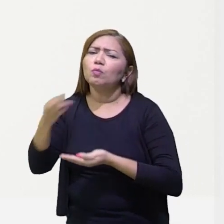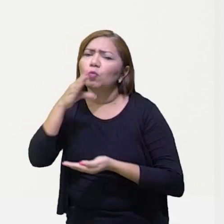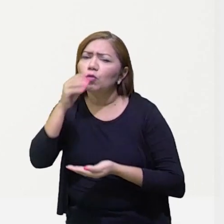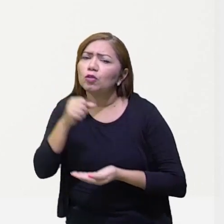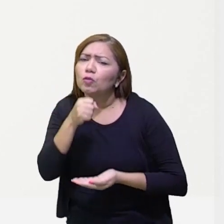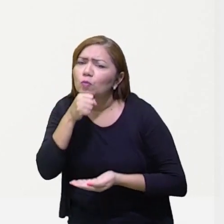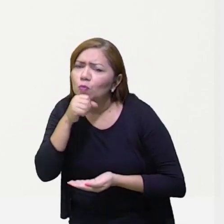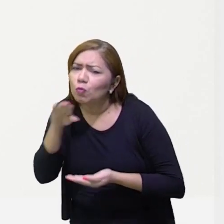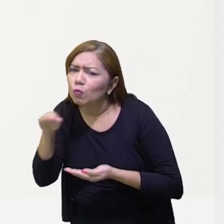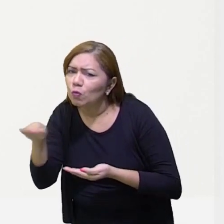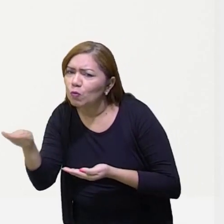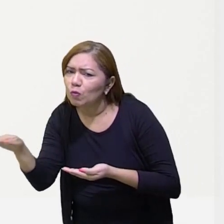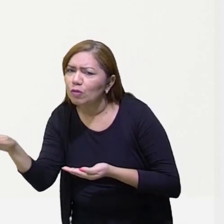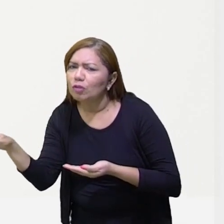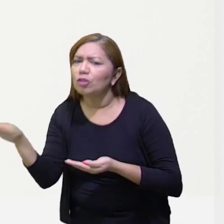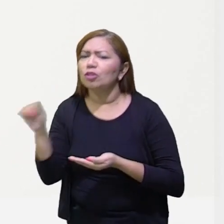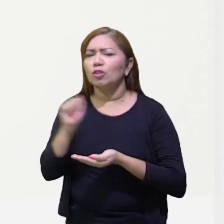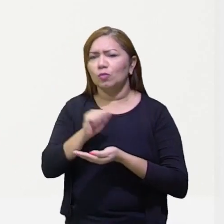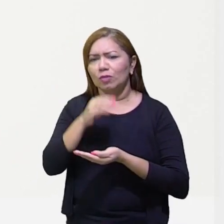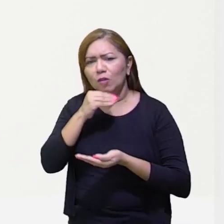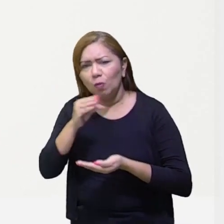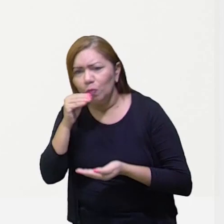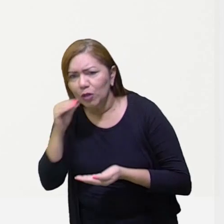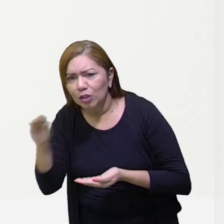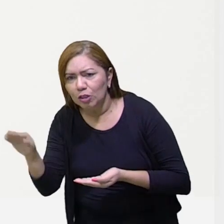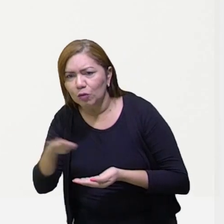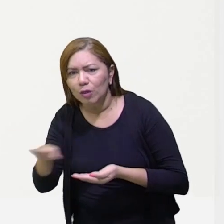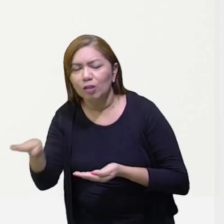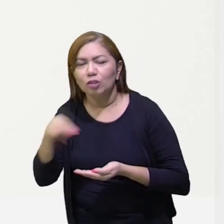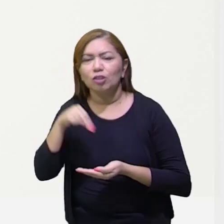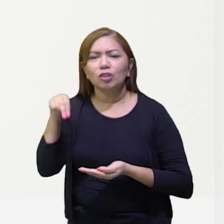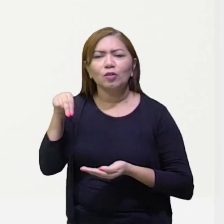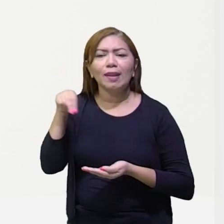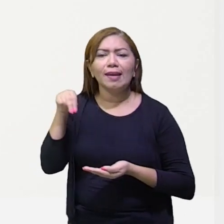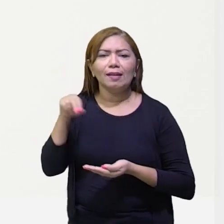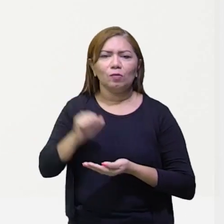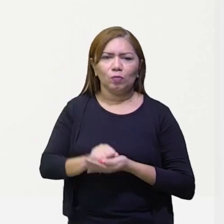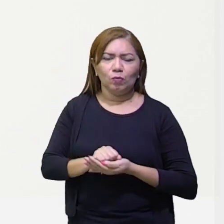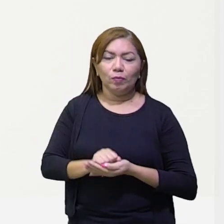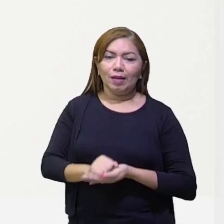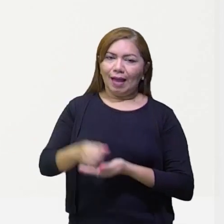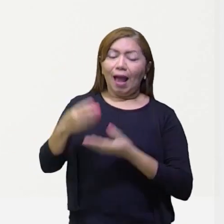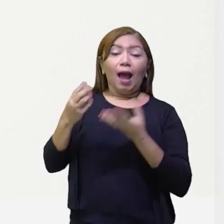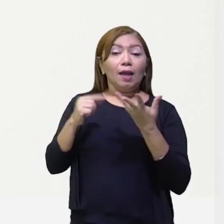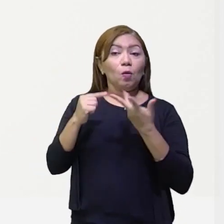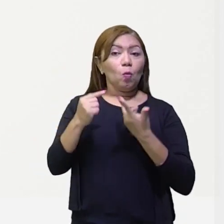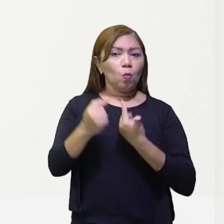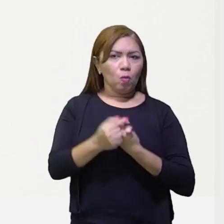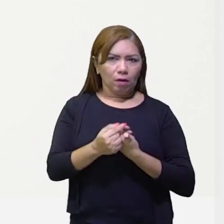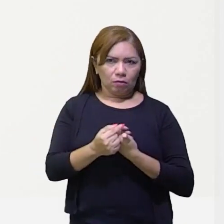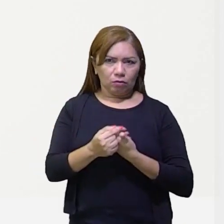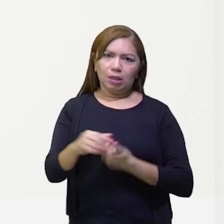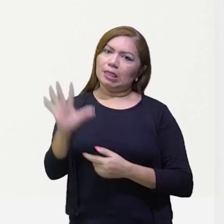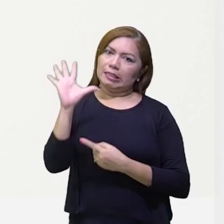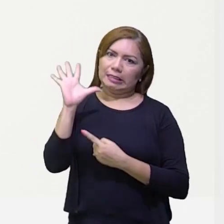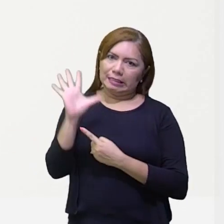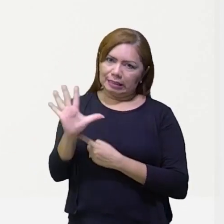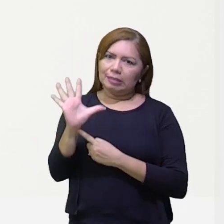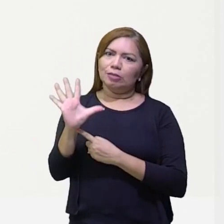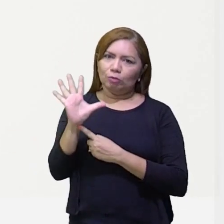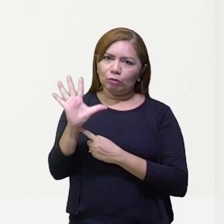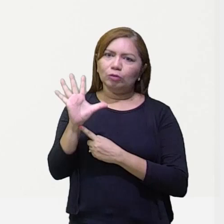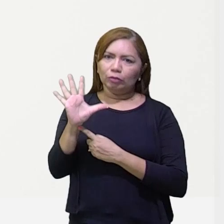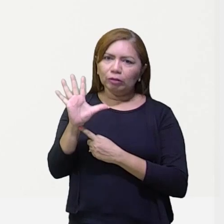Quantos ovos ele dará para cada neto? Então, nós temos aqui, ó. Mário vai ter um problema, né? 5